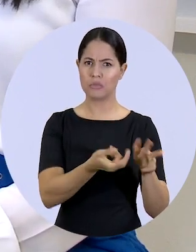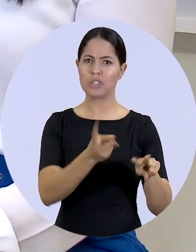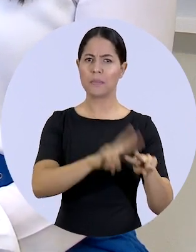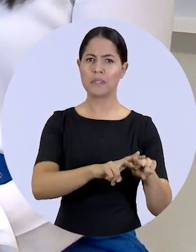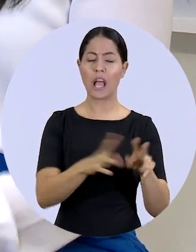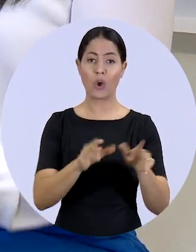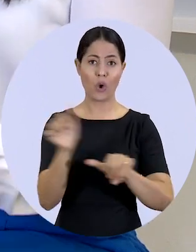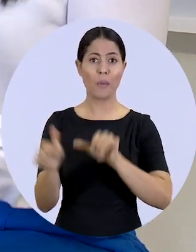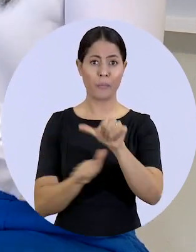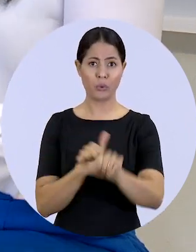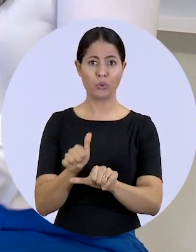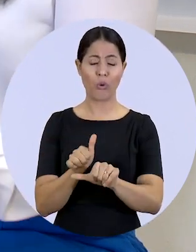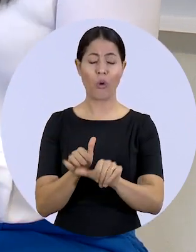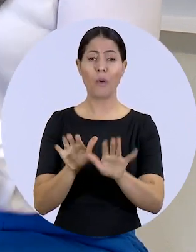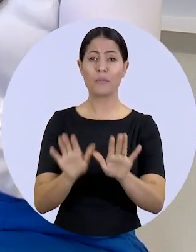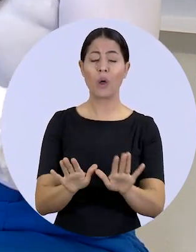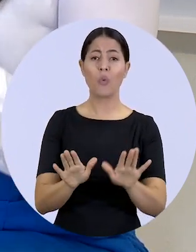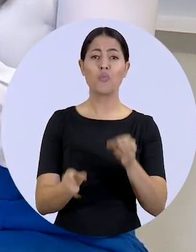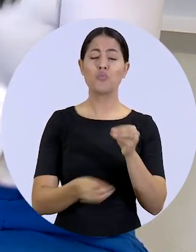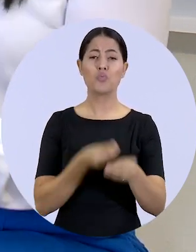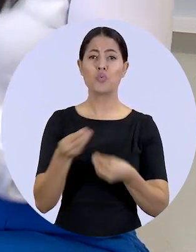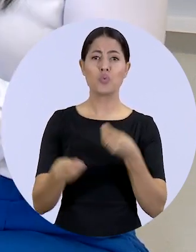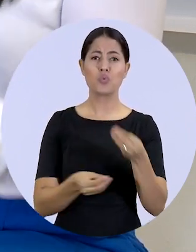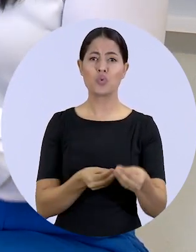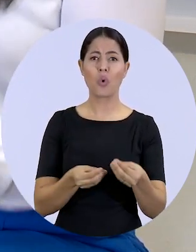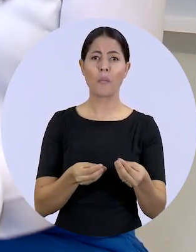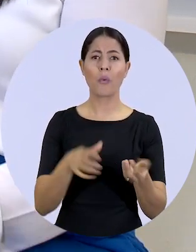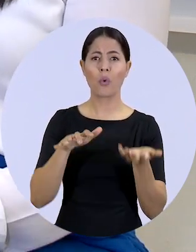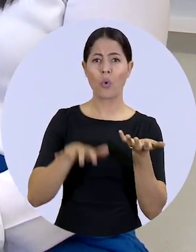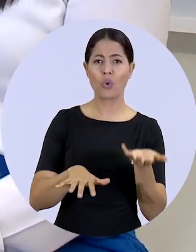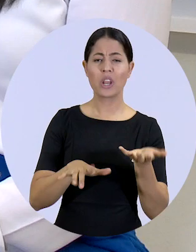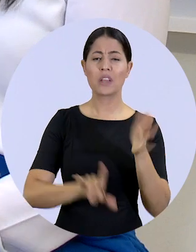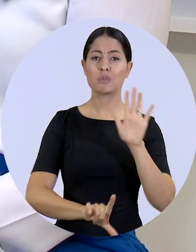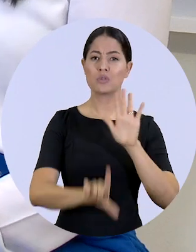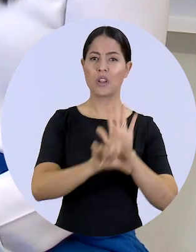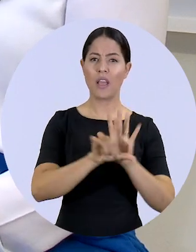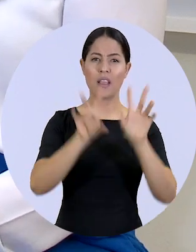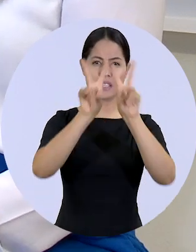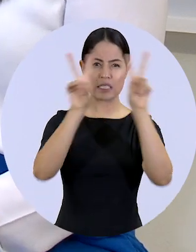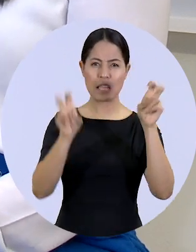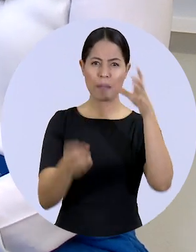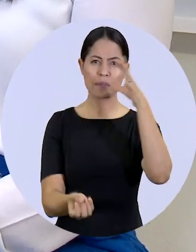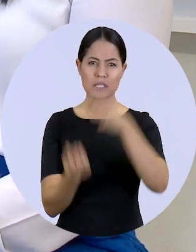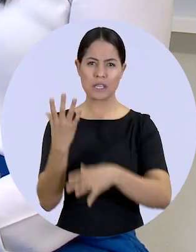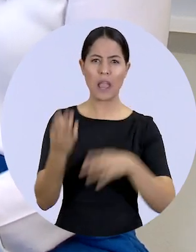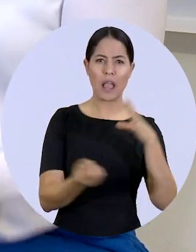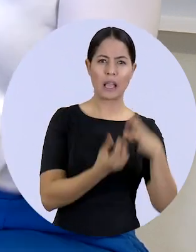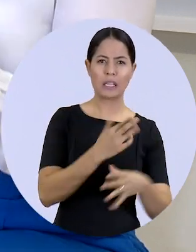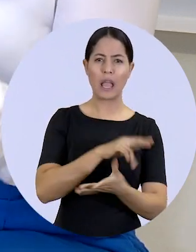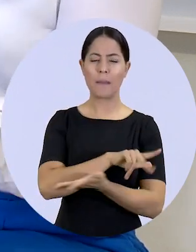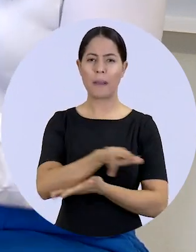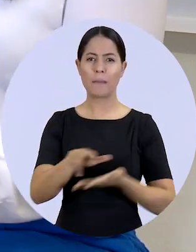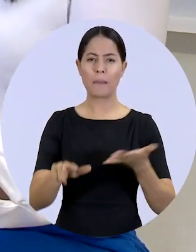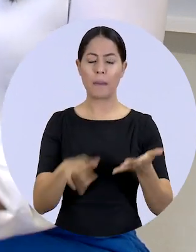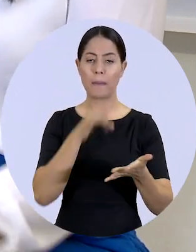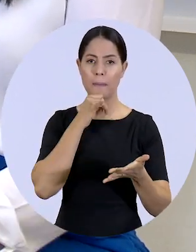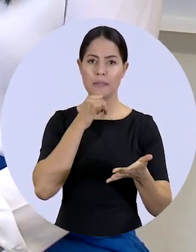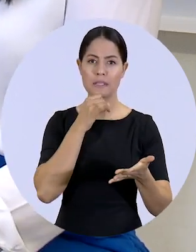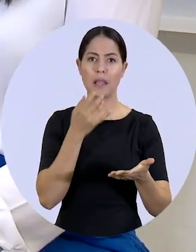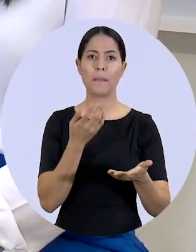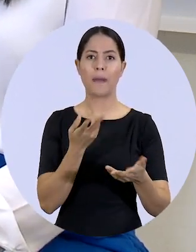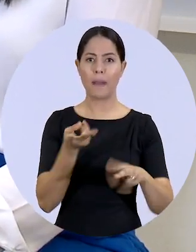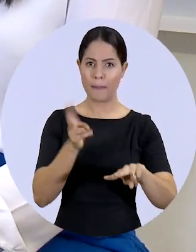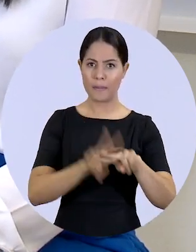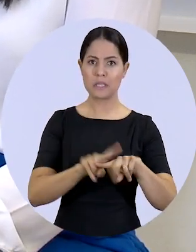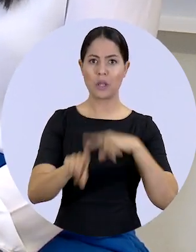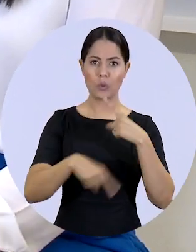Hoje o Congresso Nacional gosta de criar várias leis que abordam temas como, por exemplo, a prisão após